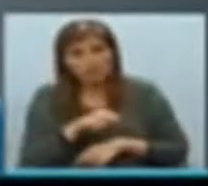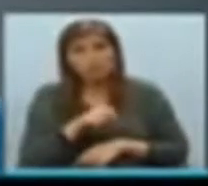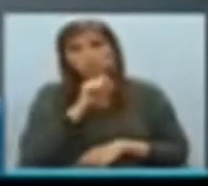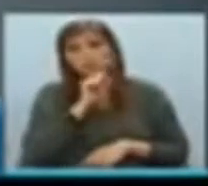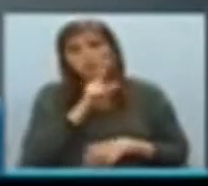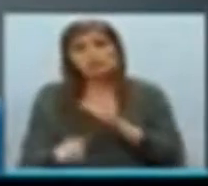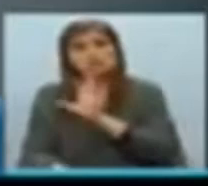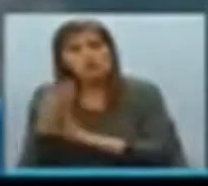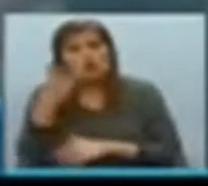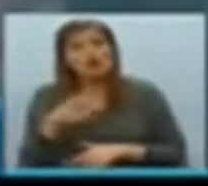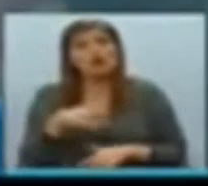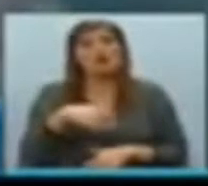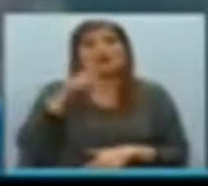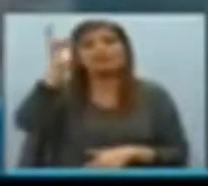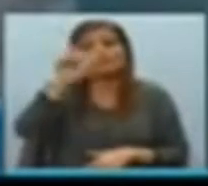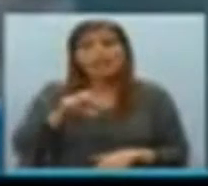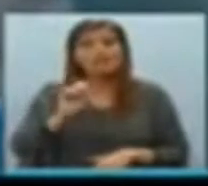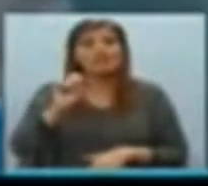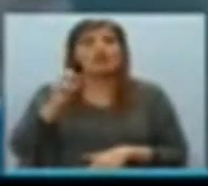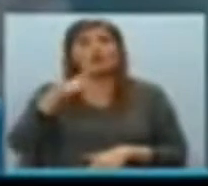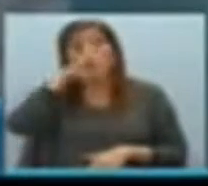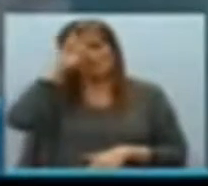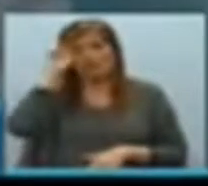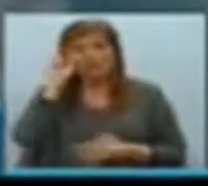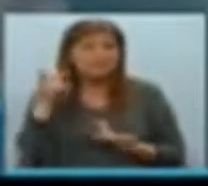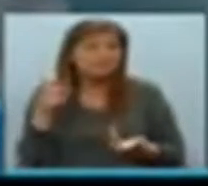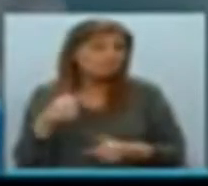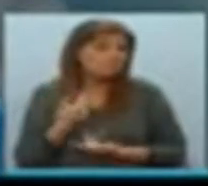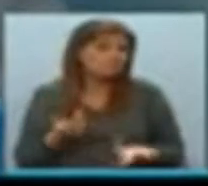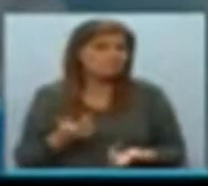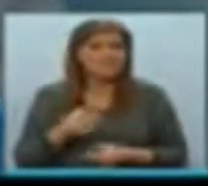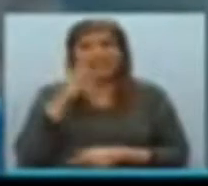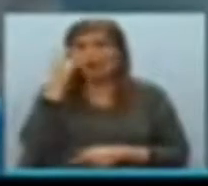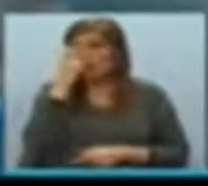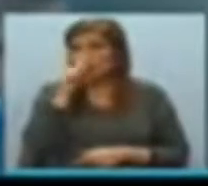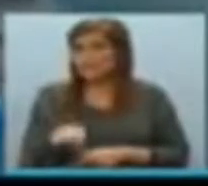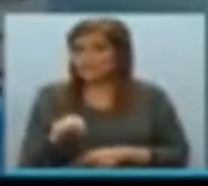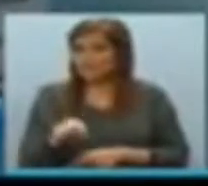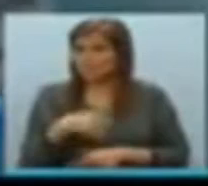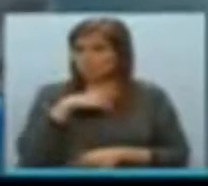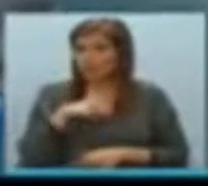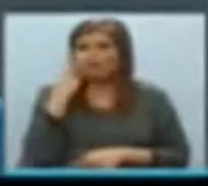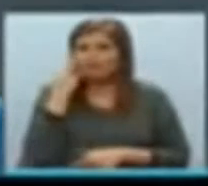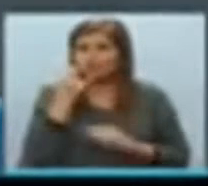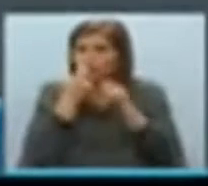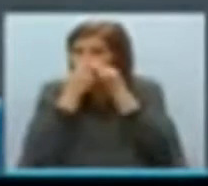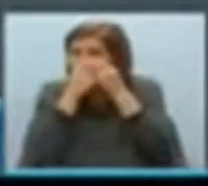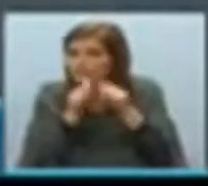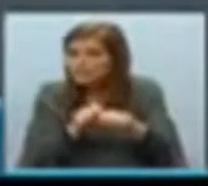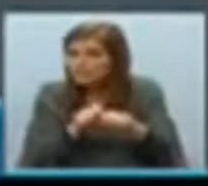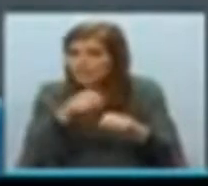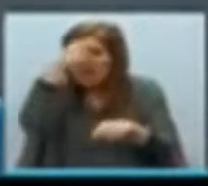itália dando vistos o crime curioso aqui tentou esconder a surpresa dos